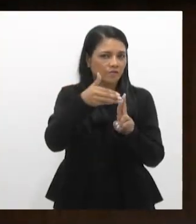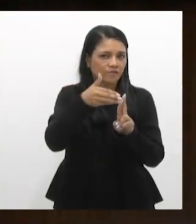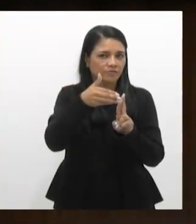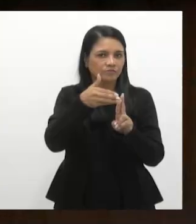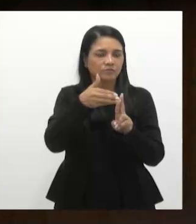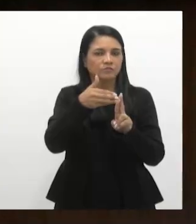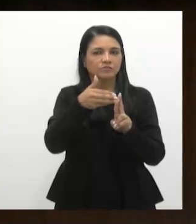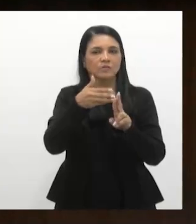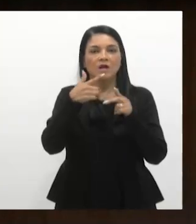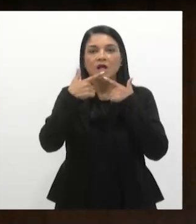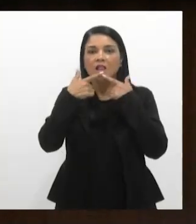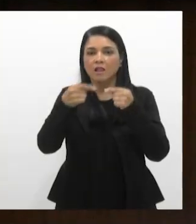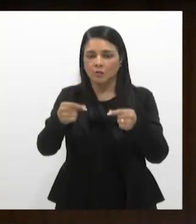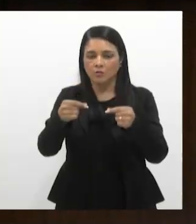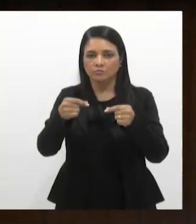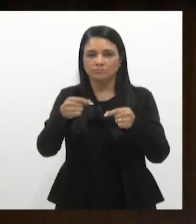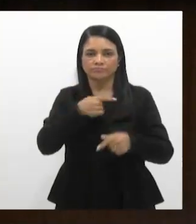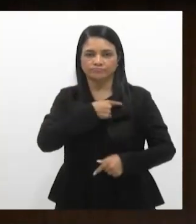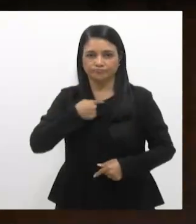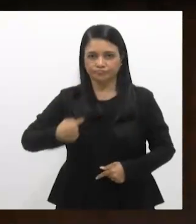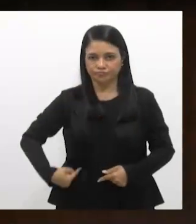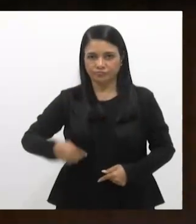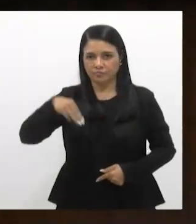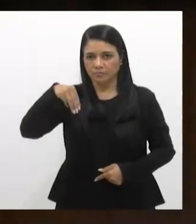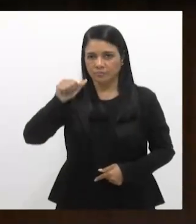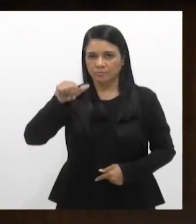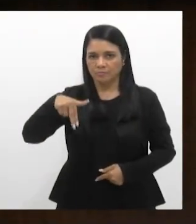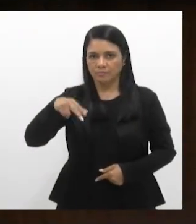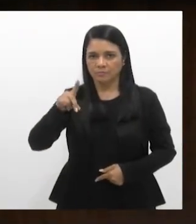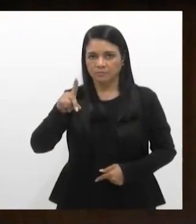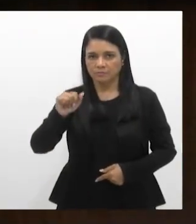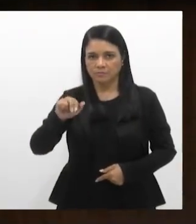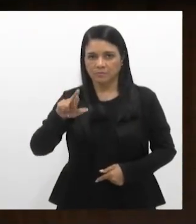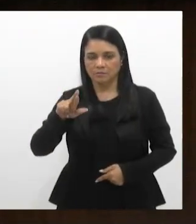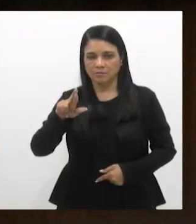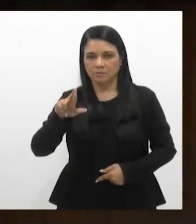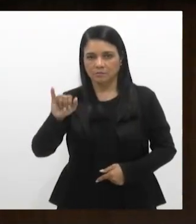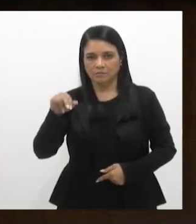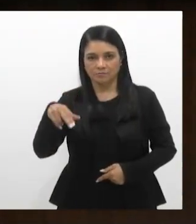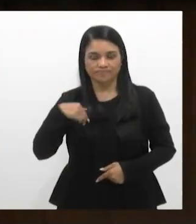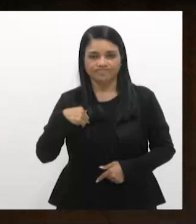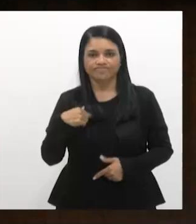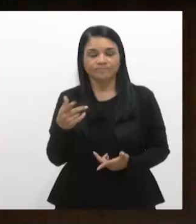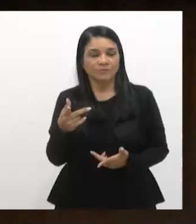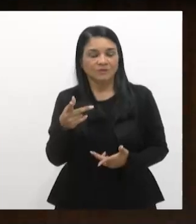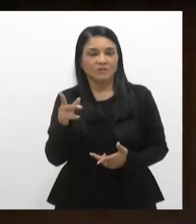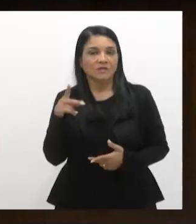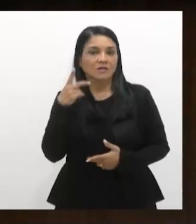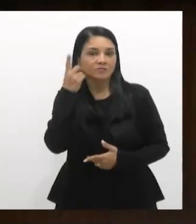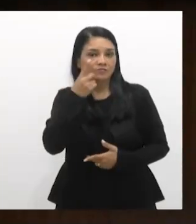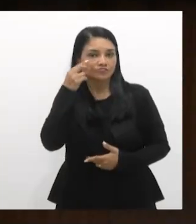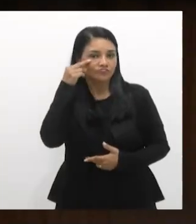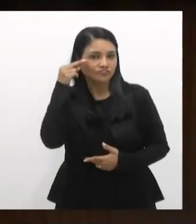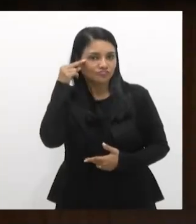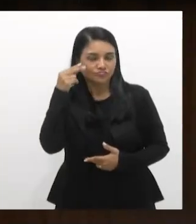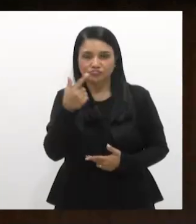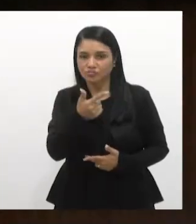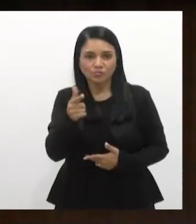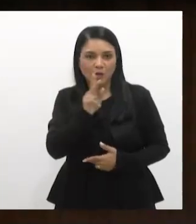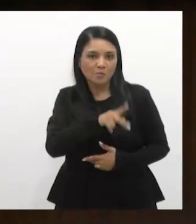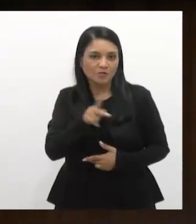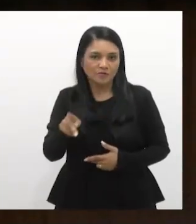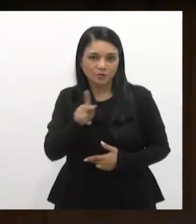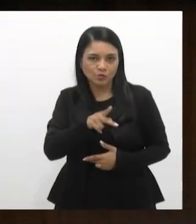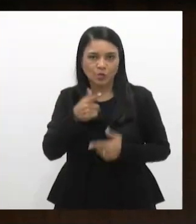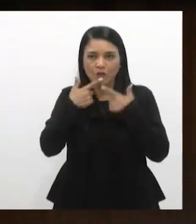ao idioma do mandarim. Alega a deputada Tia Ju que não tem um professor concursado para o mandarim hoje na